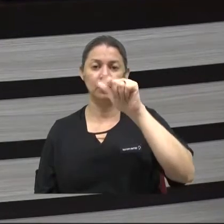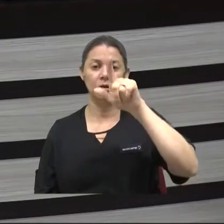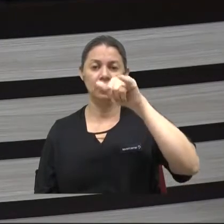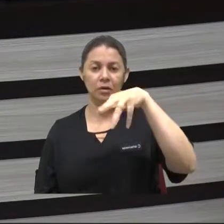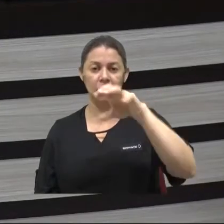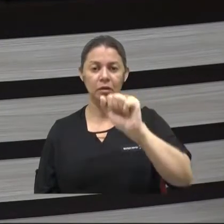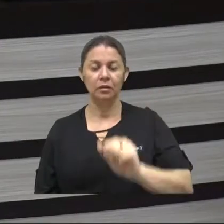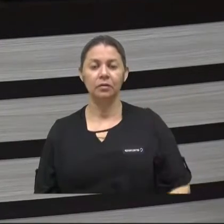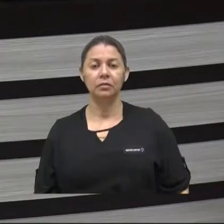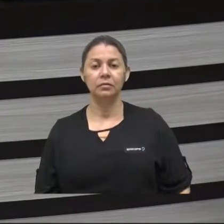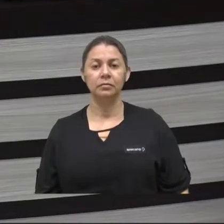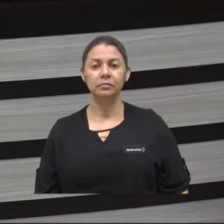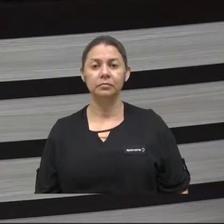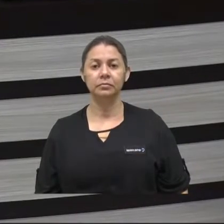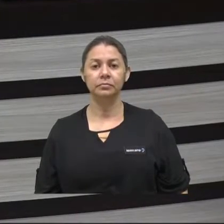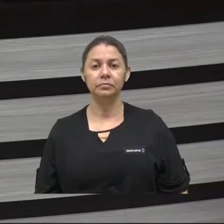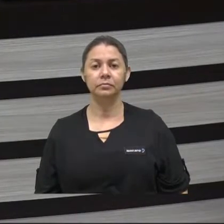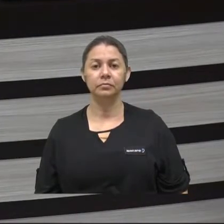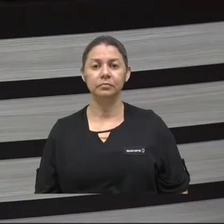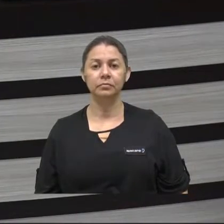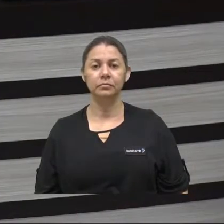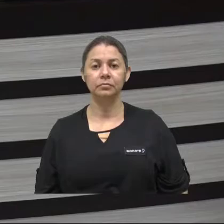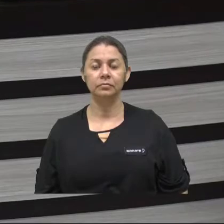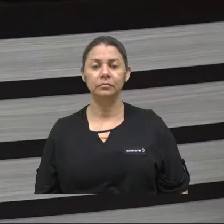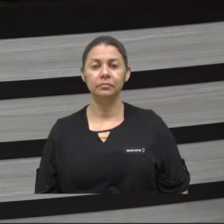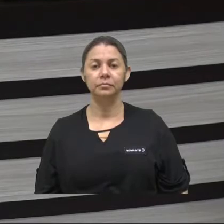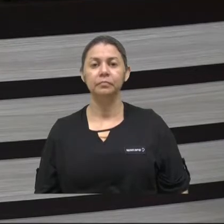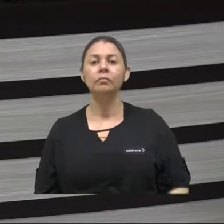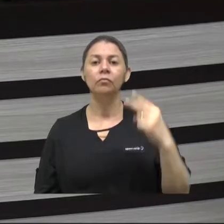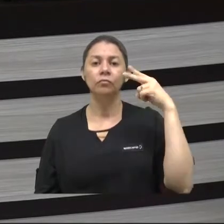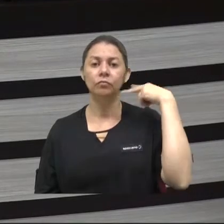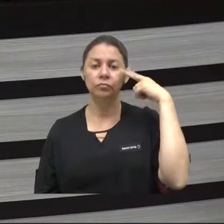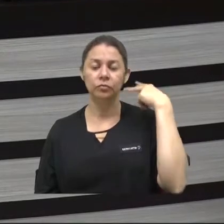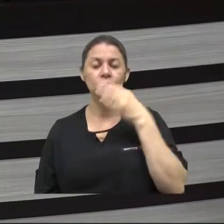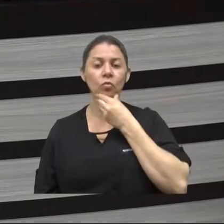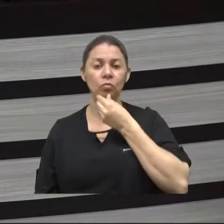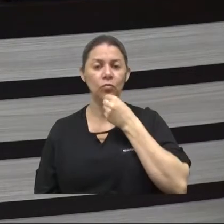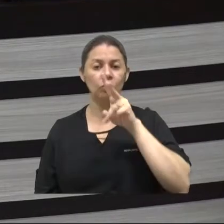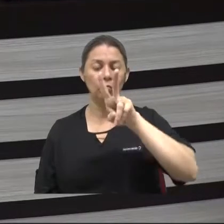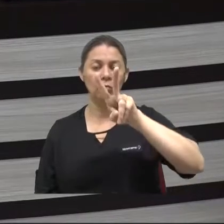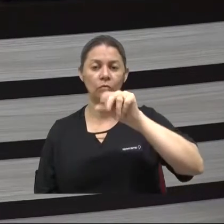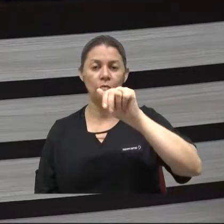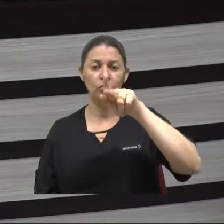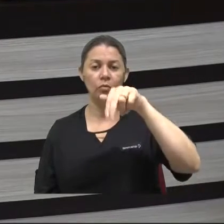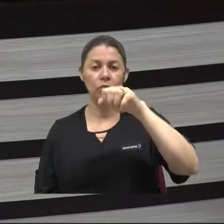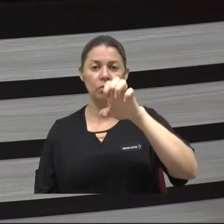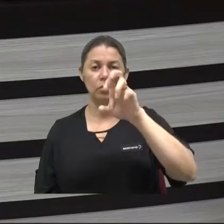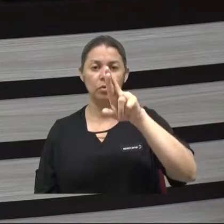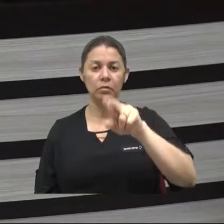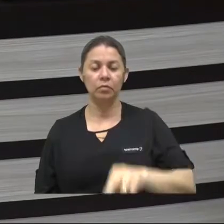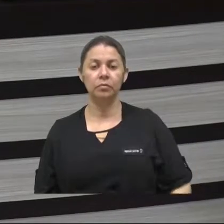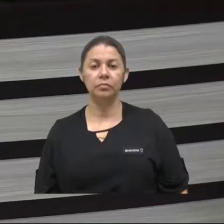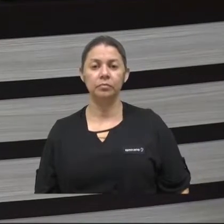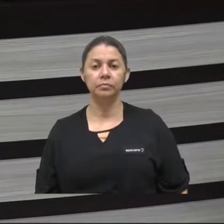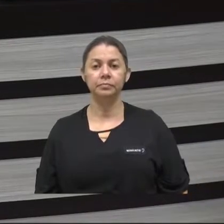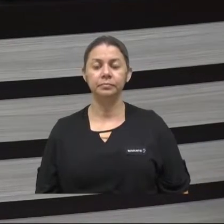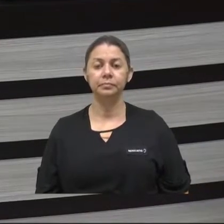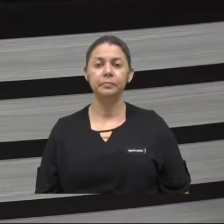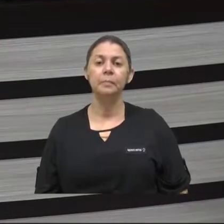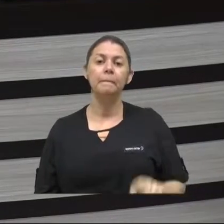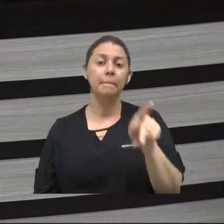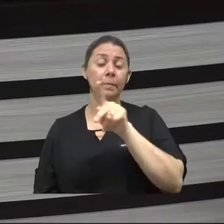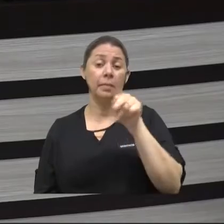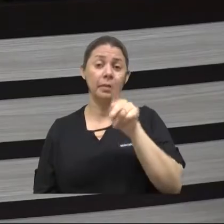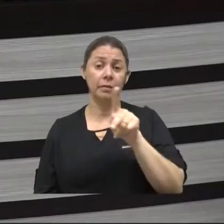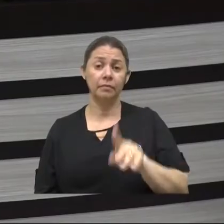Questão de ordem, presidente. Uma questão de ordem do vereador, então, Wagner Barbosa. Senhor presidente, nobres pais, eu queria destacar aqui